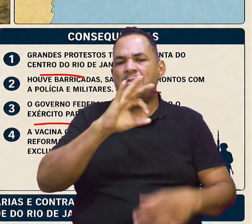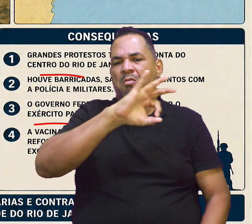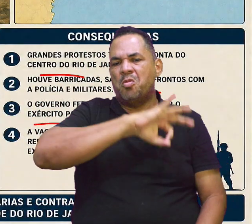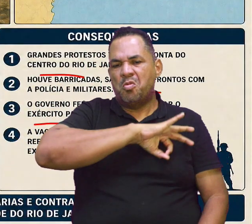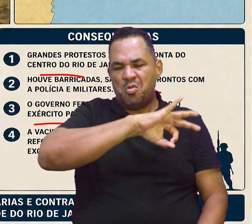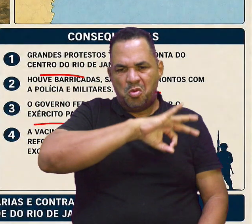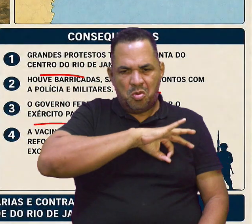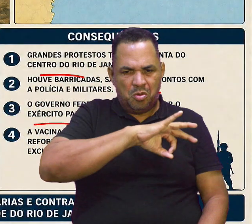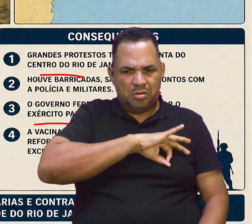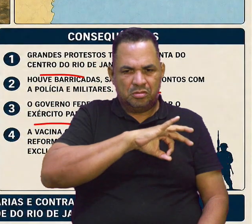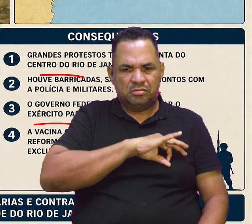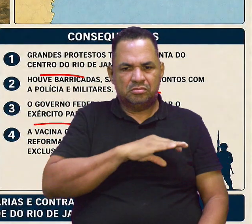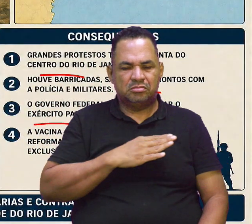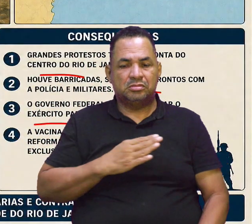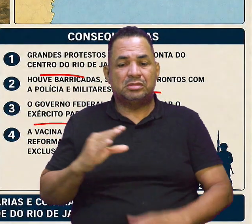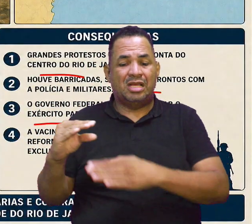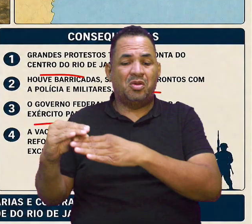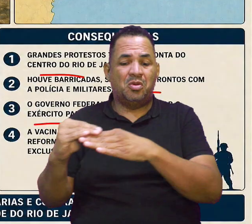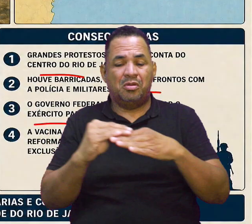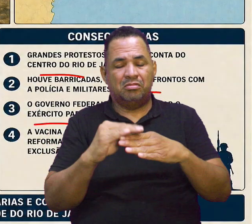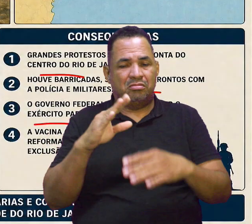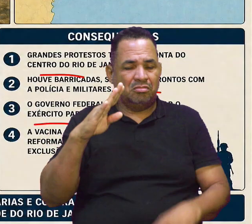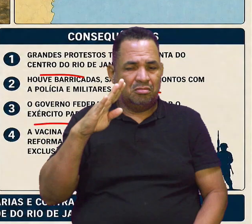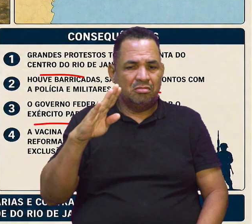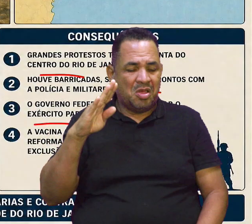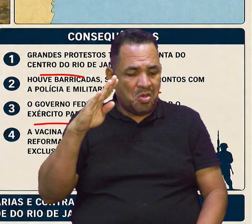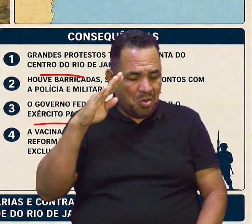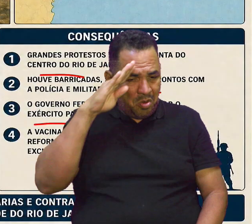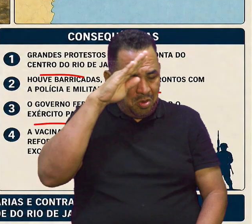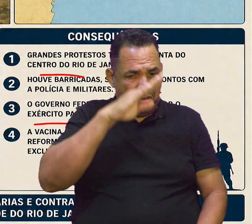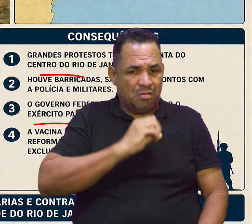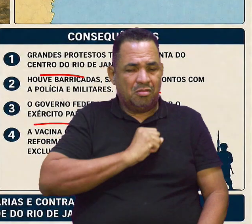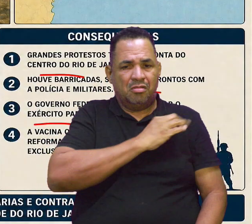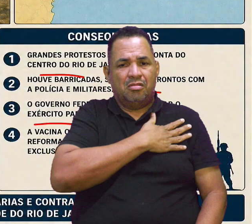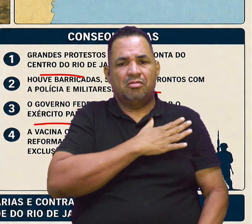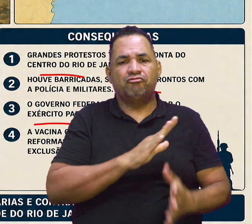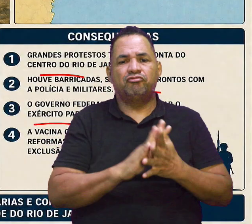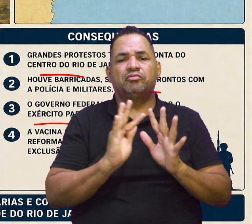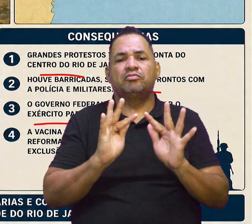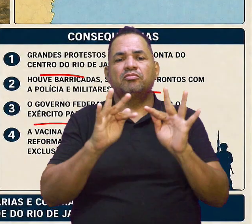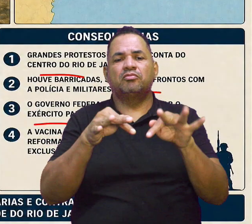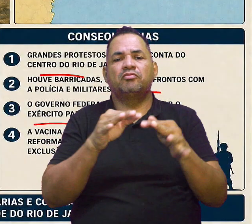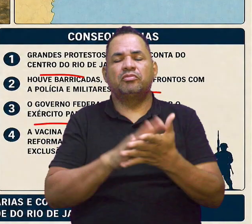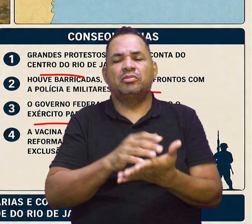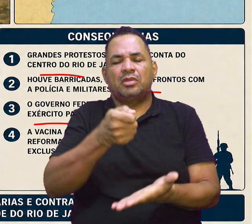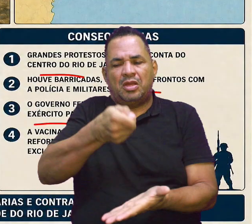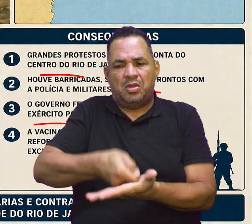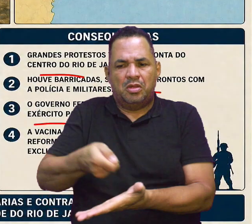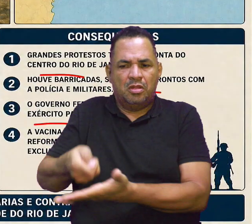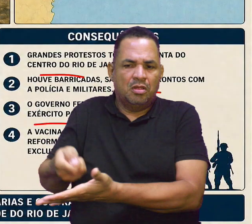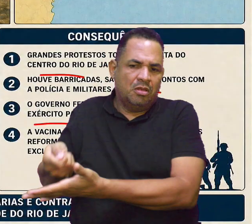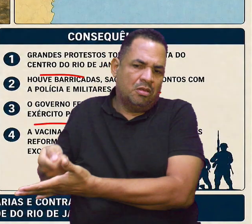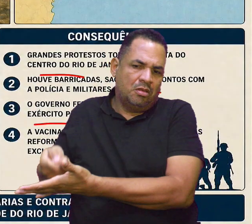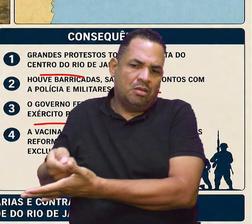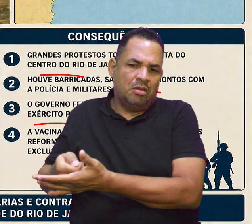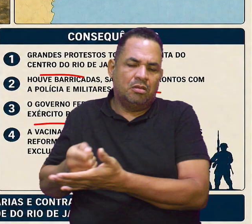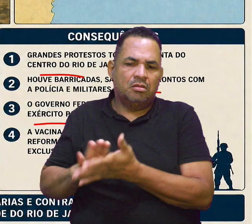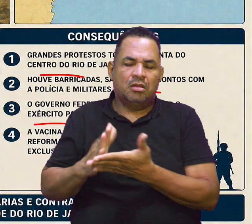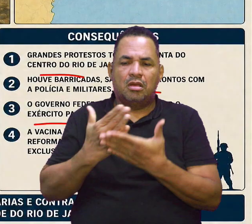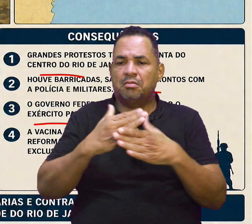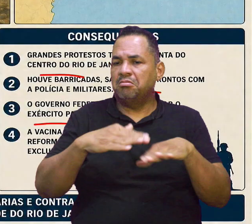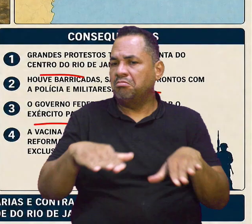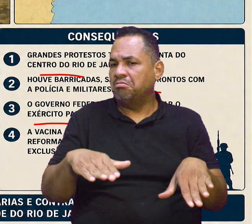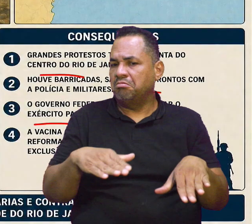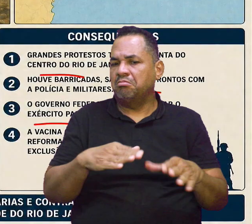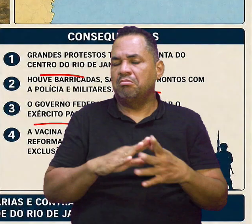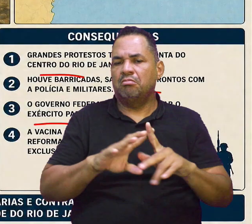revolta. No final, a obrigatoriedade da vacina ela foi suspensa, mas as